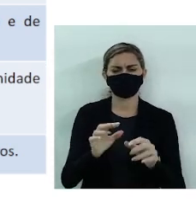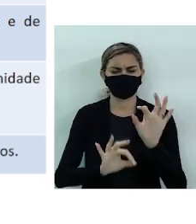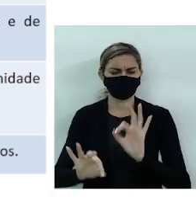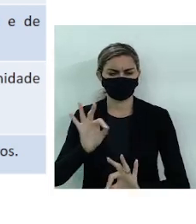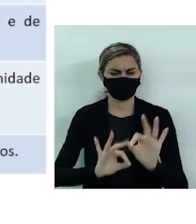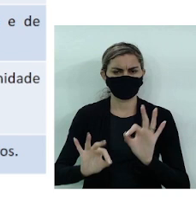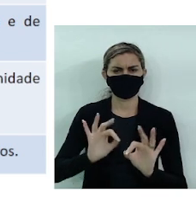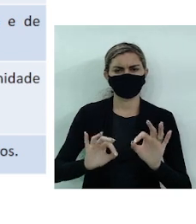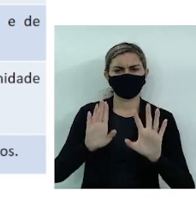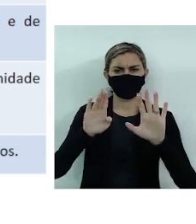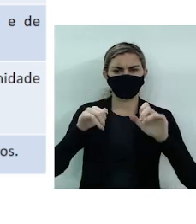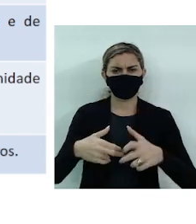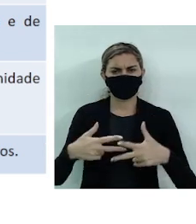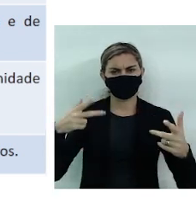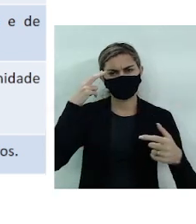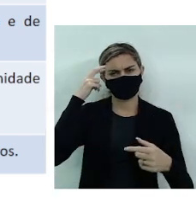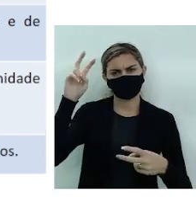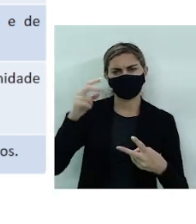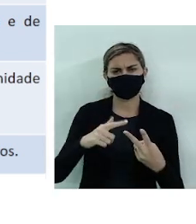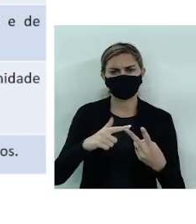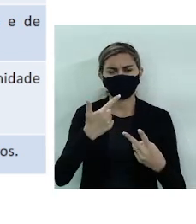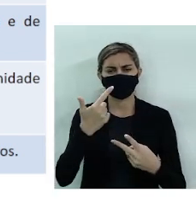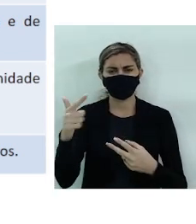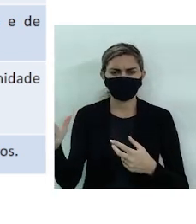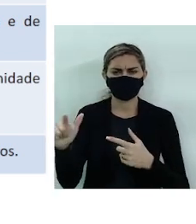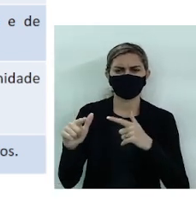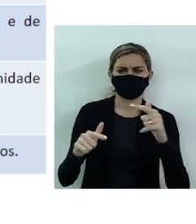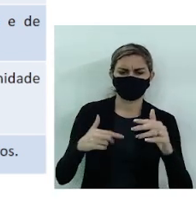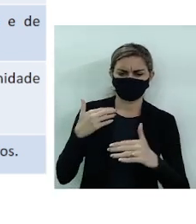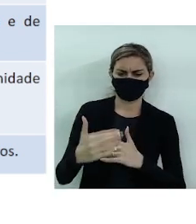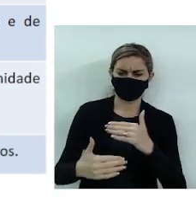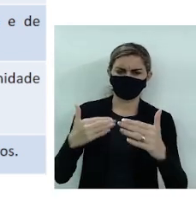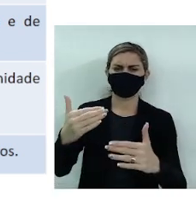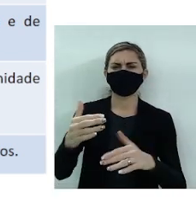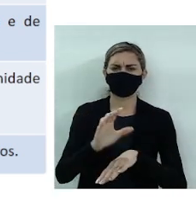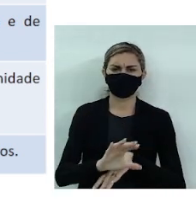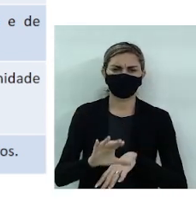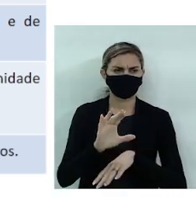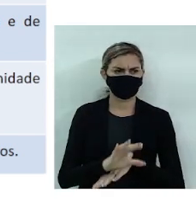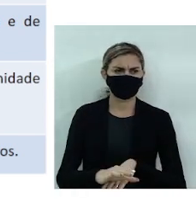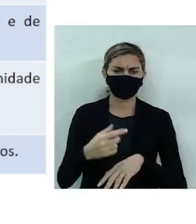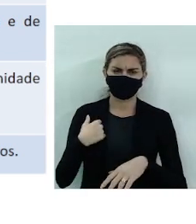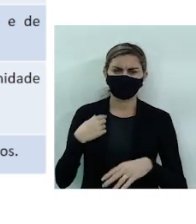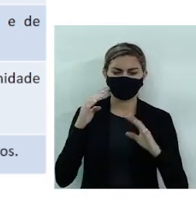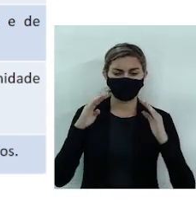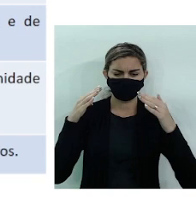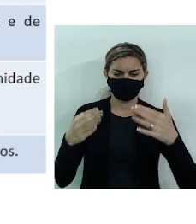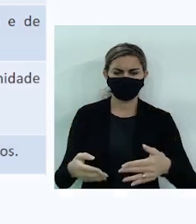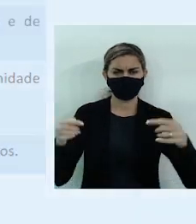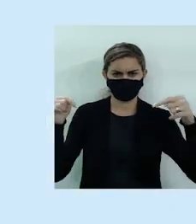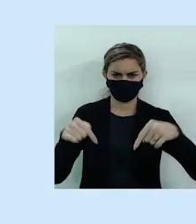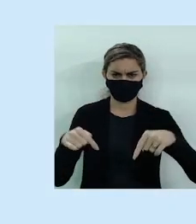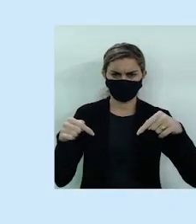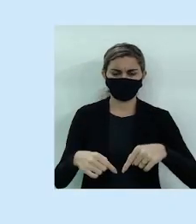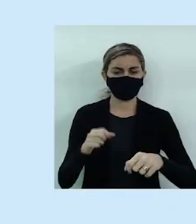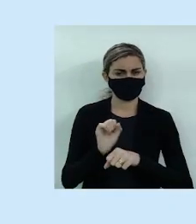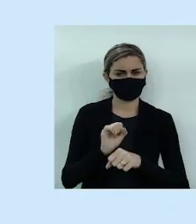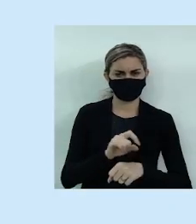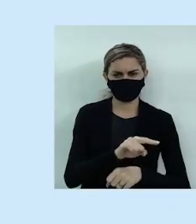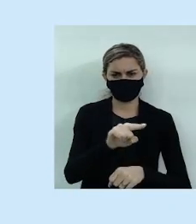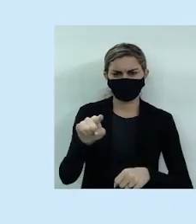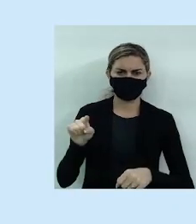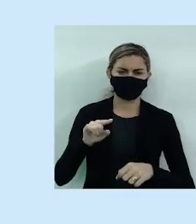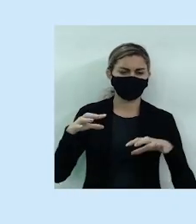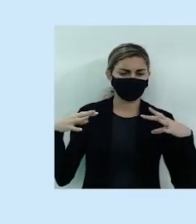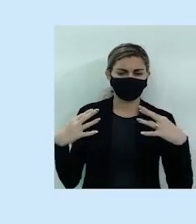restauração de bens culturais. As outras vocês vão acompanhar ao longo do curso. A gente vai focar nessa aqui e eu espero que vocês